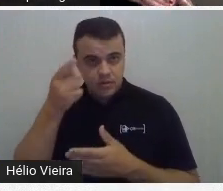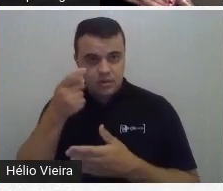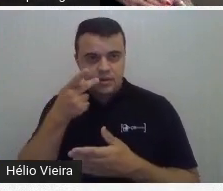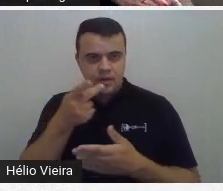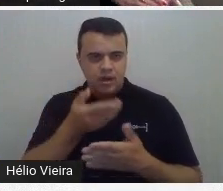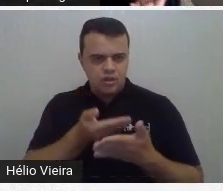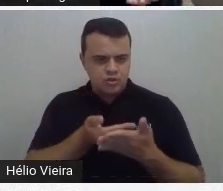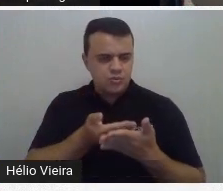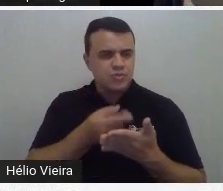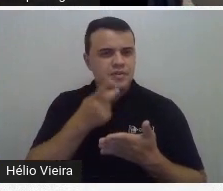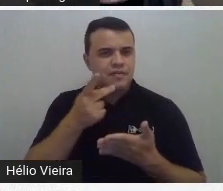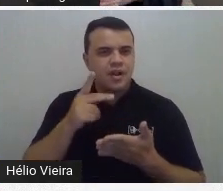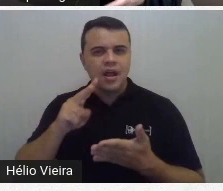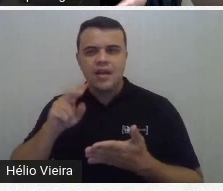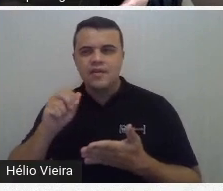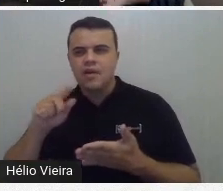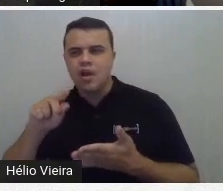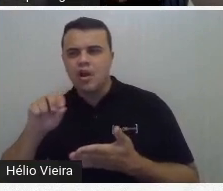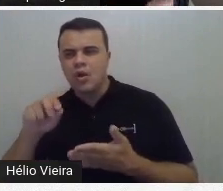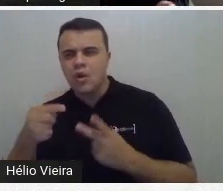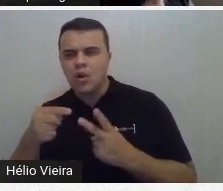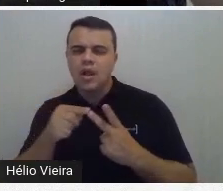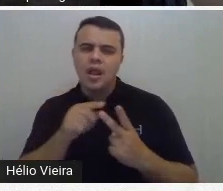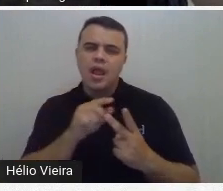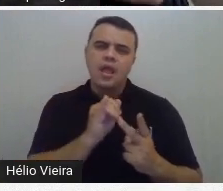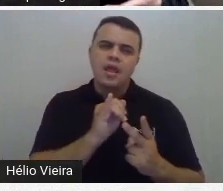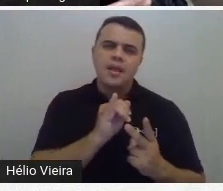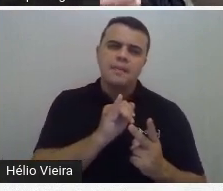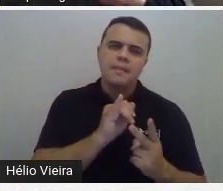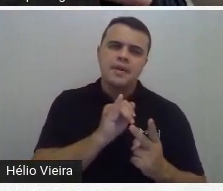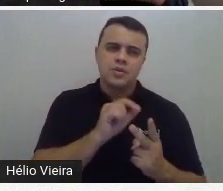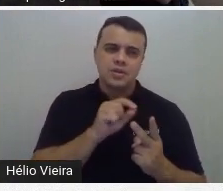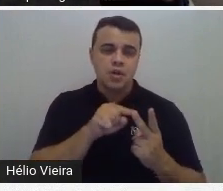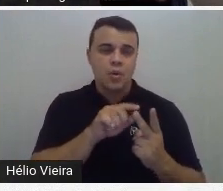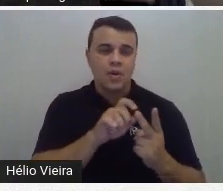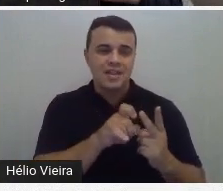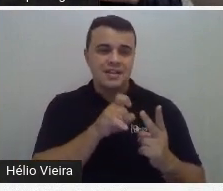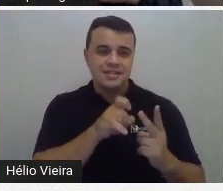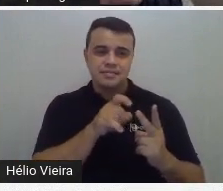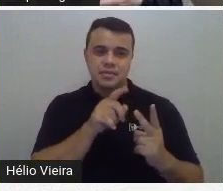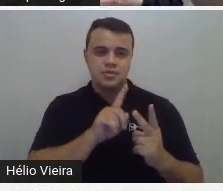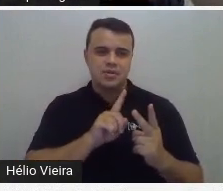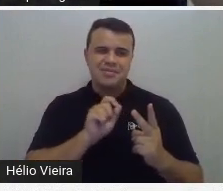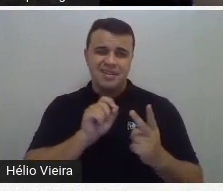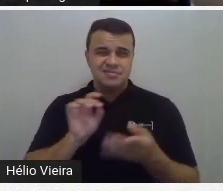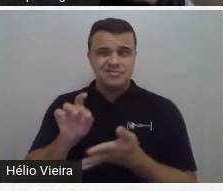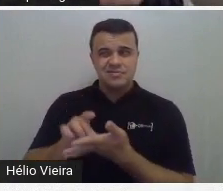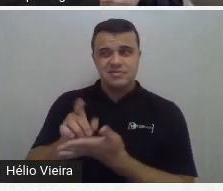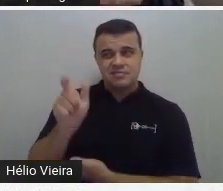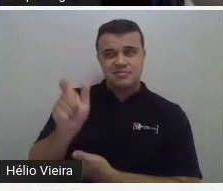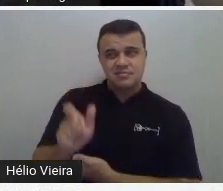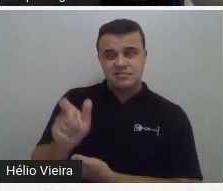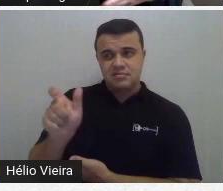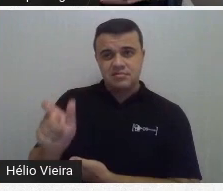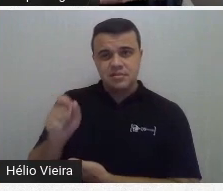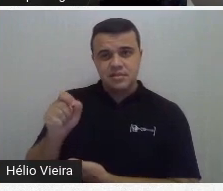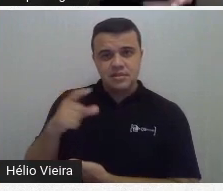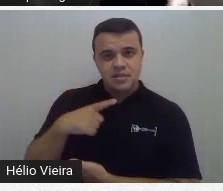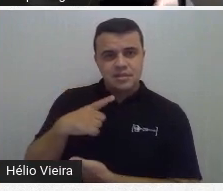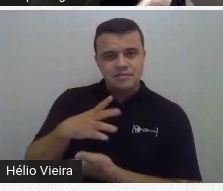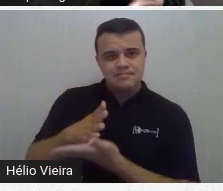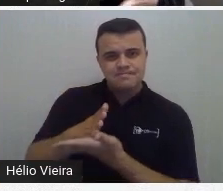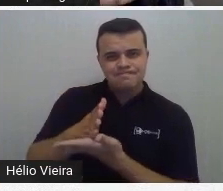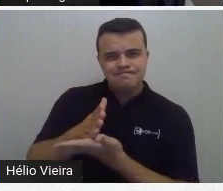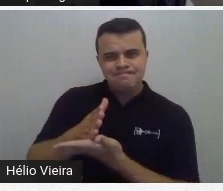como impressionista ou como expressionista, mas a verdade é que essas figuras que eu vou mostrar agora estão aqui um pouco num